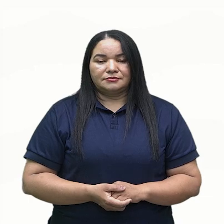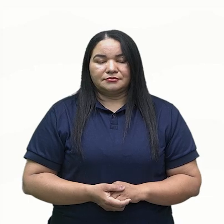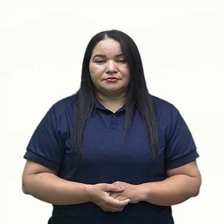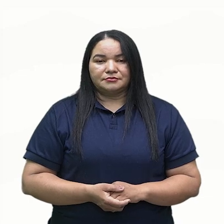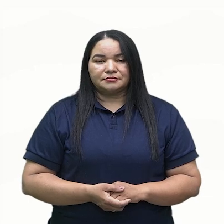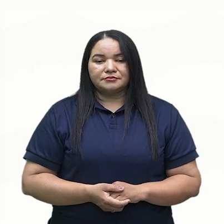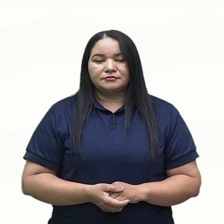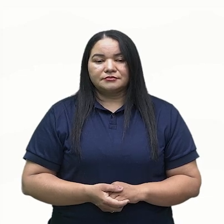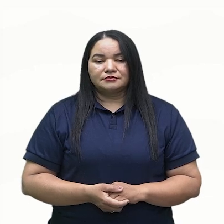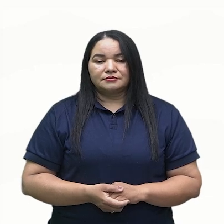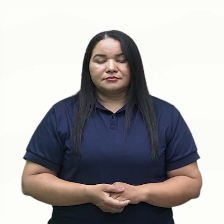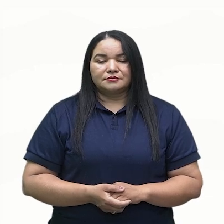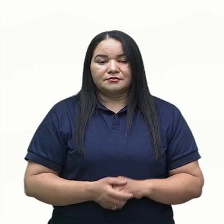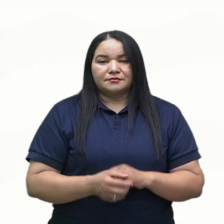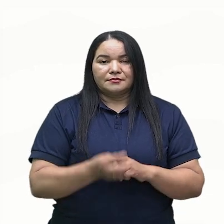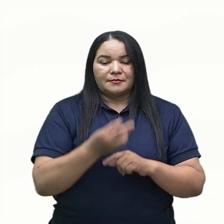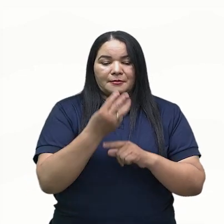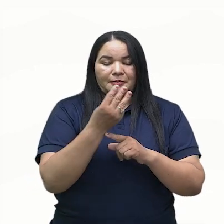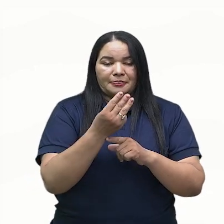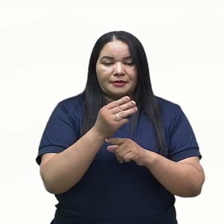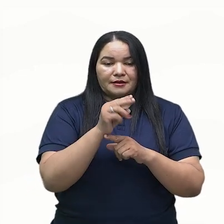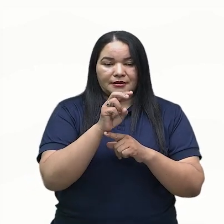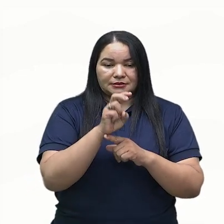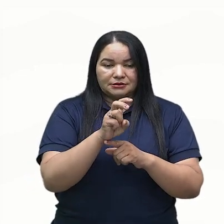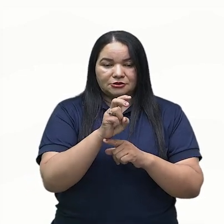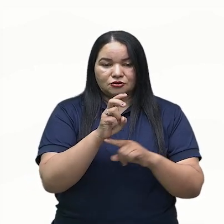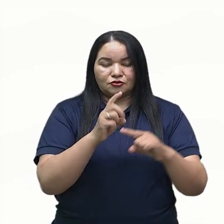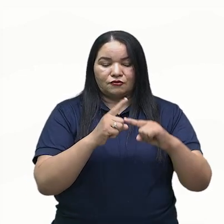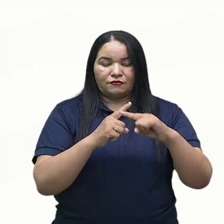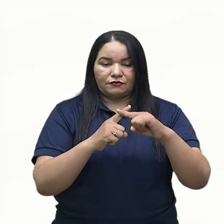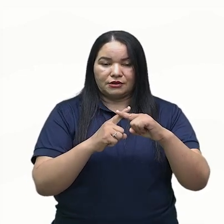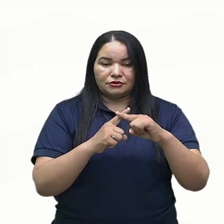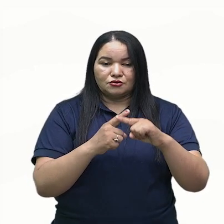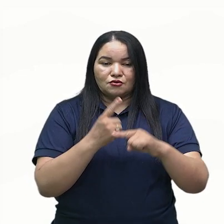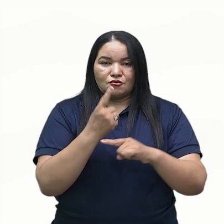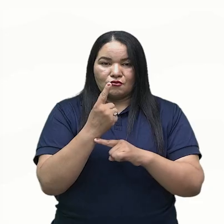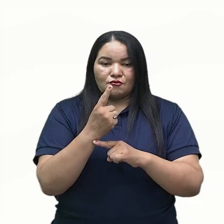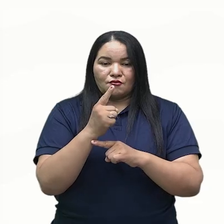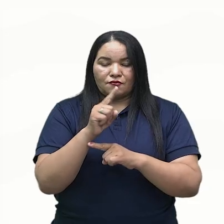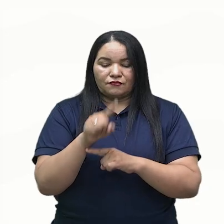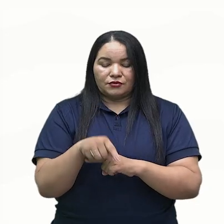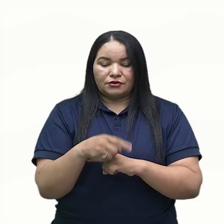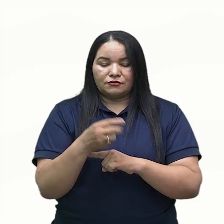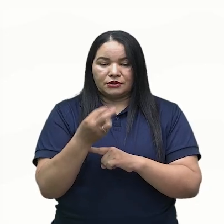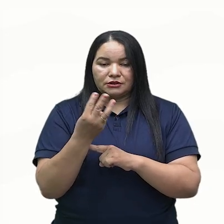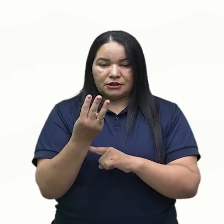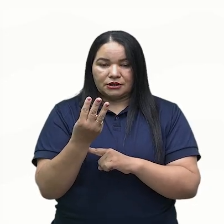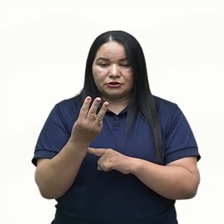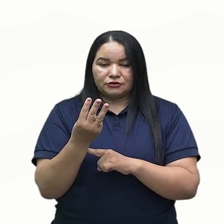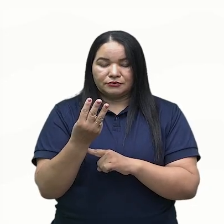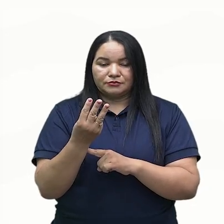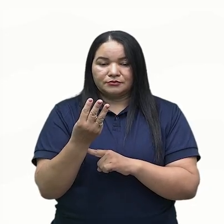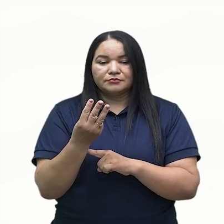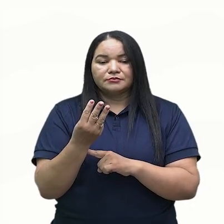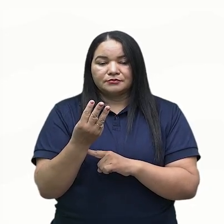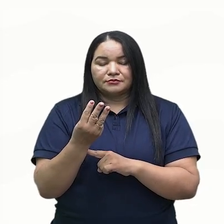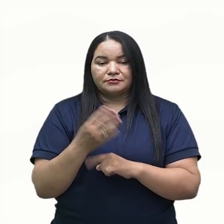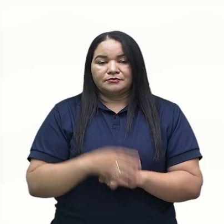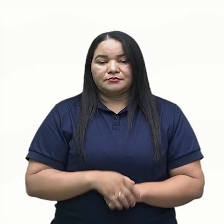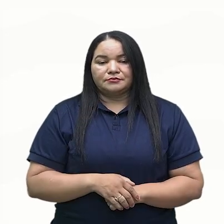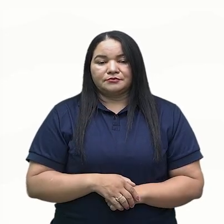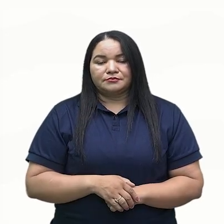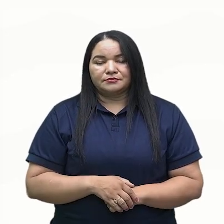aqui, então, 35 que multiplica 1,3, que é justamente o